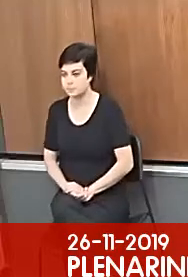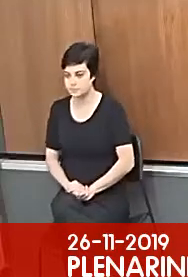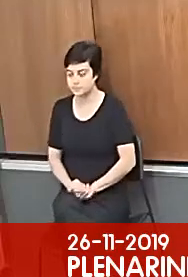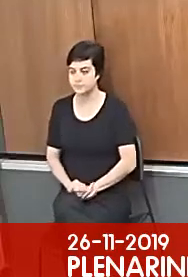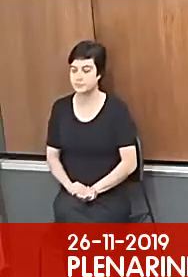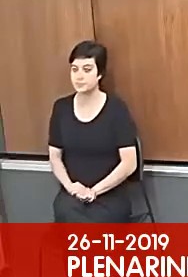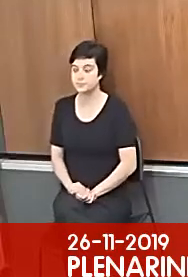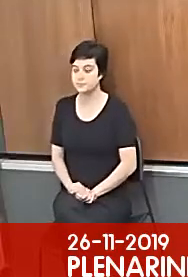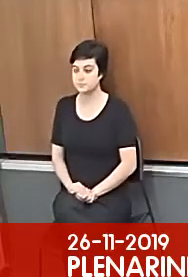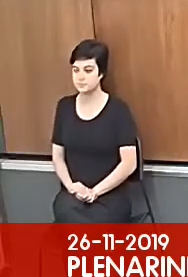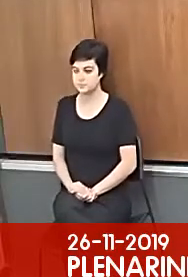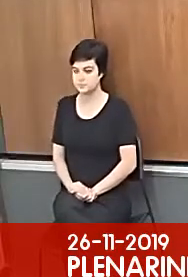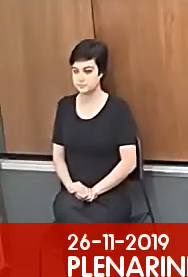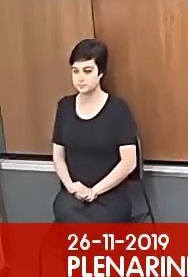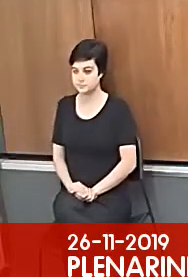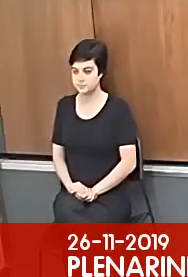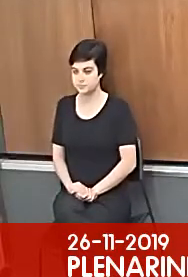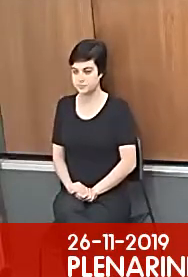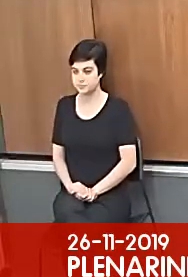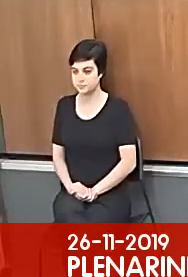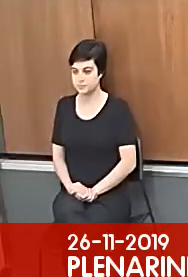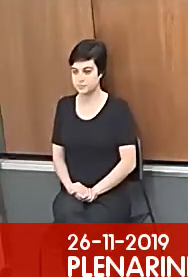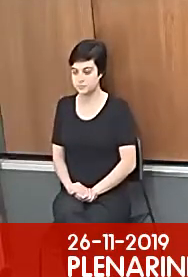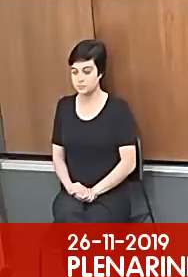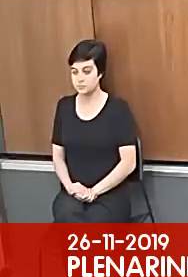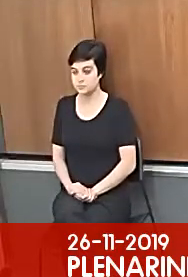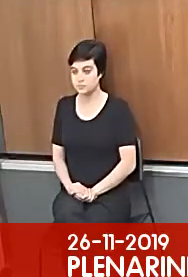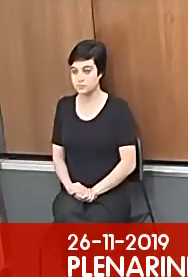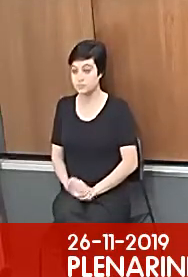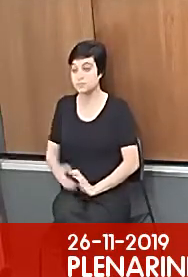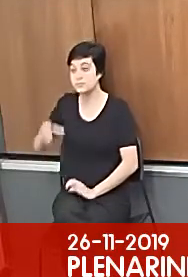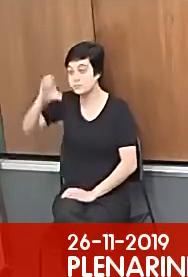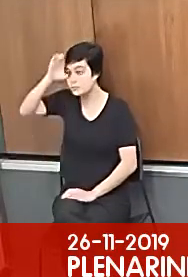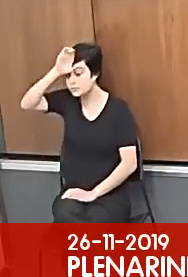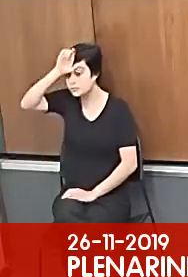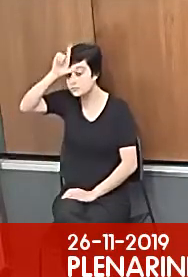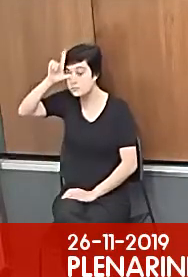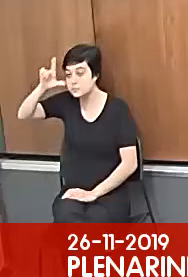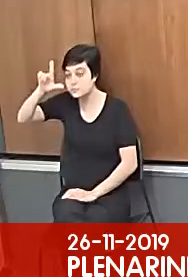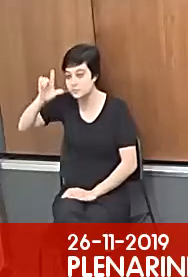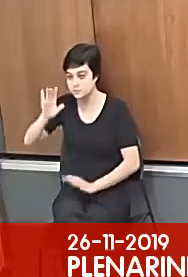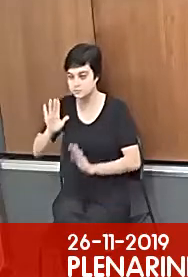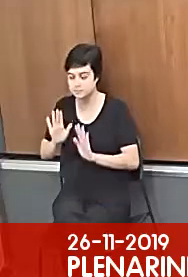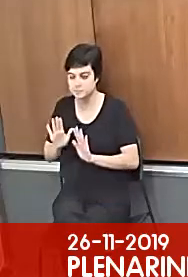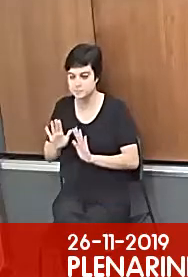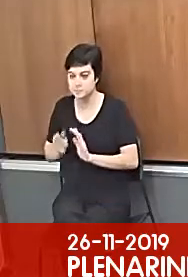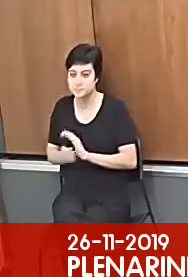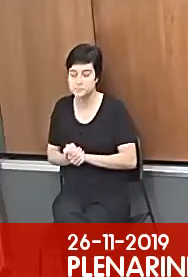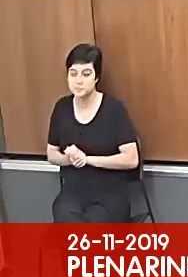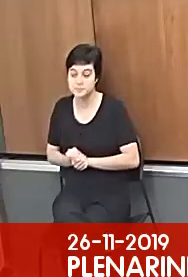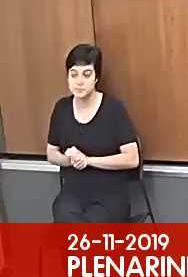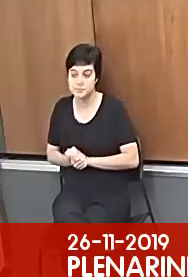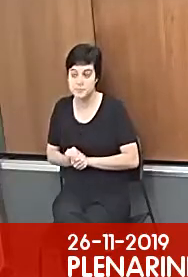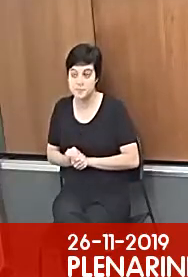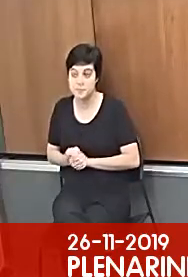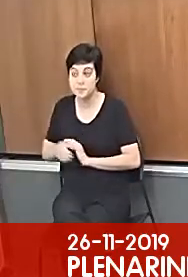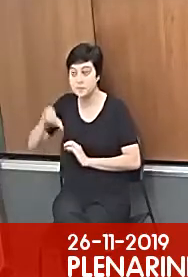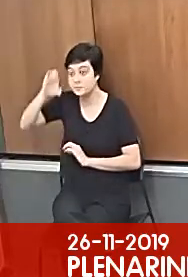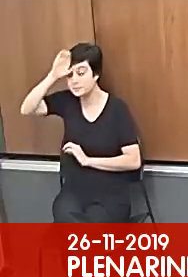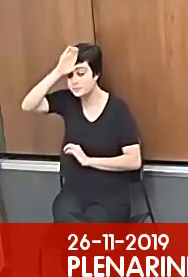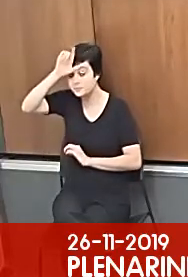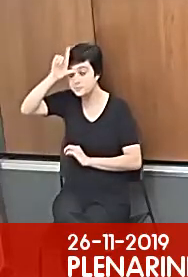desses profissionais. Clarissa, Clarissa, só um minuto. Só um minuto.